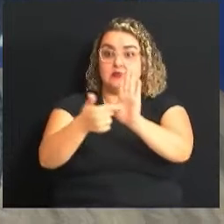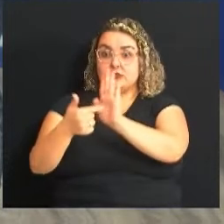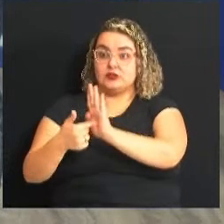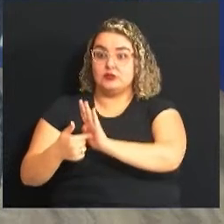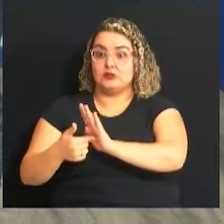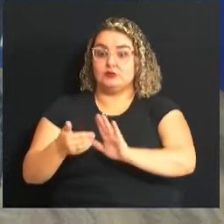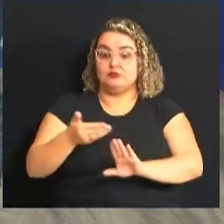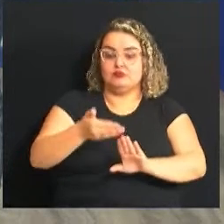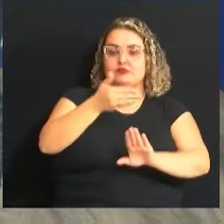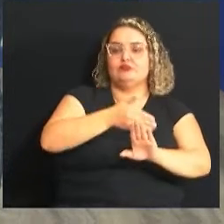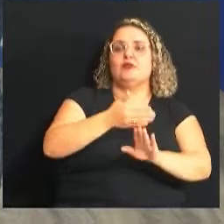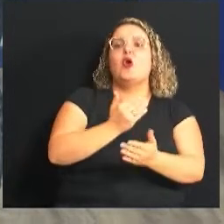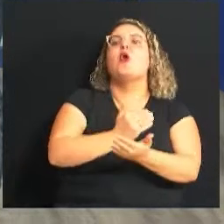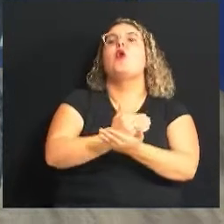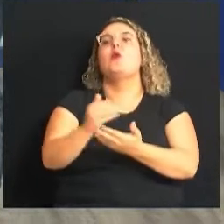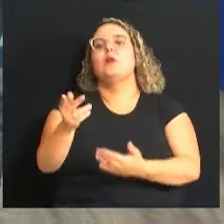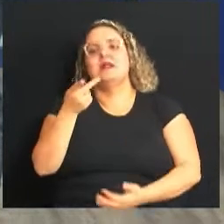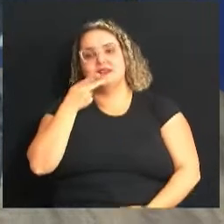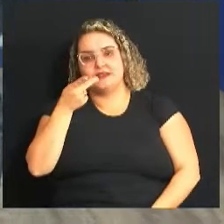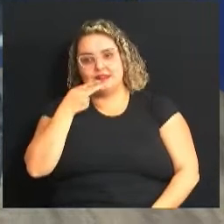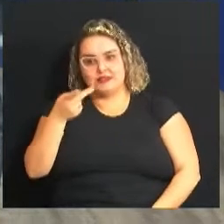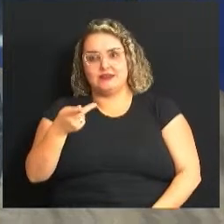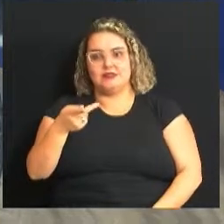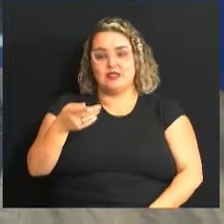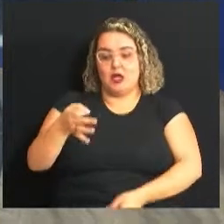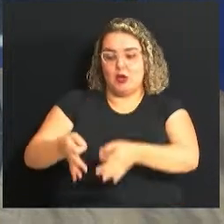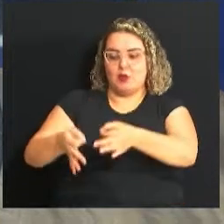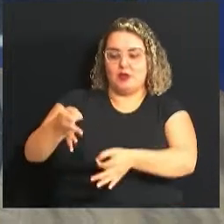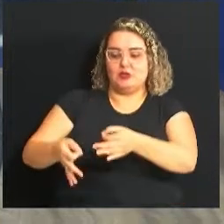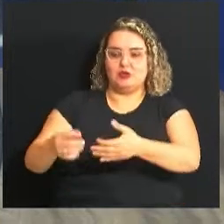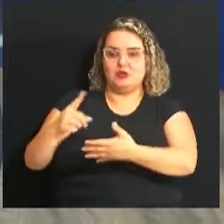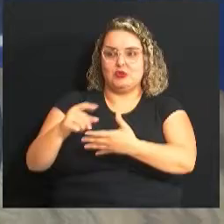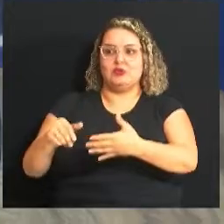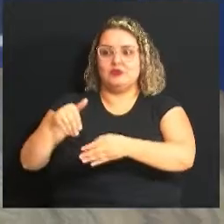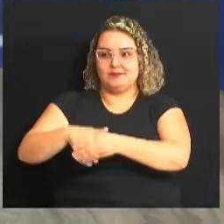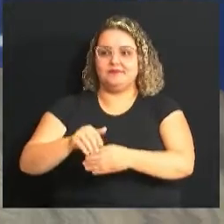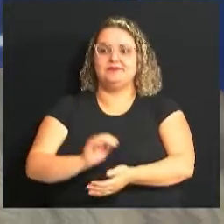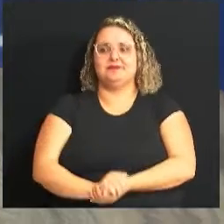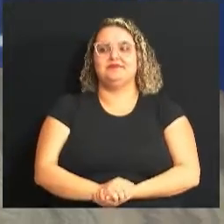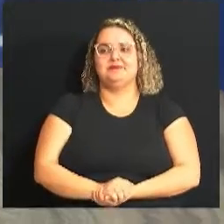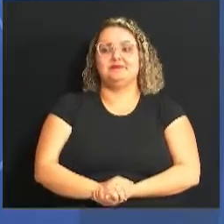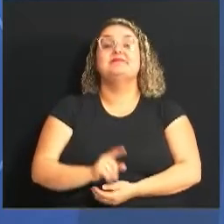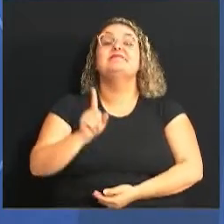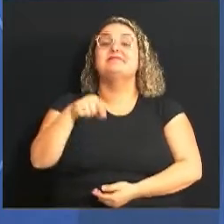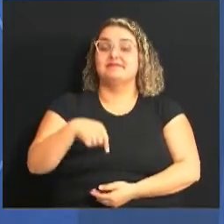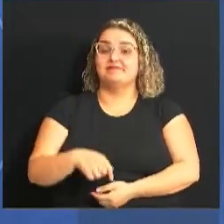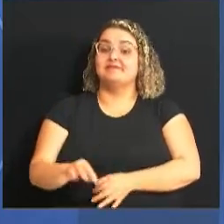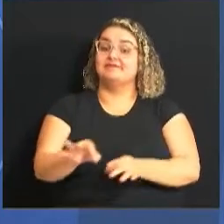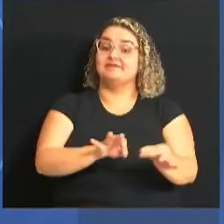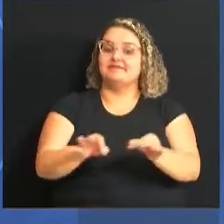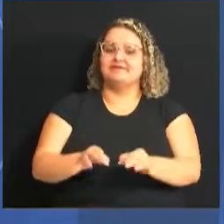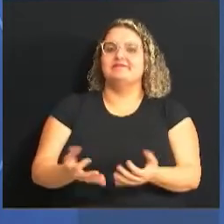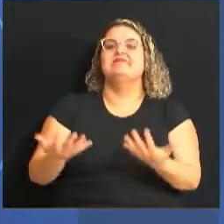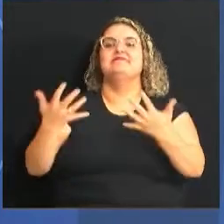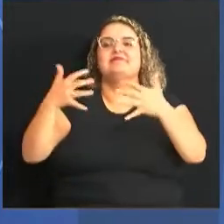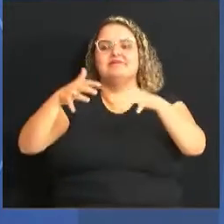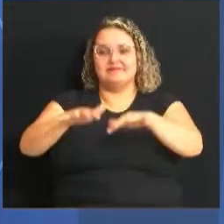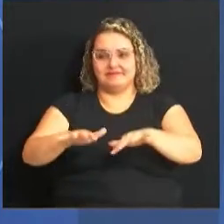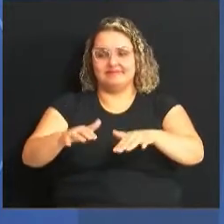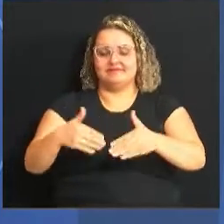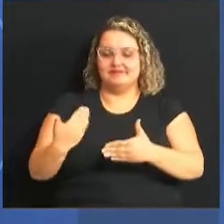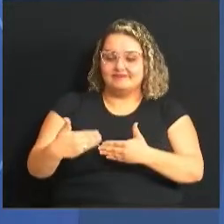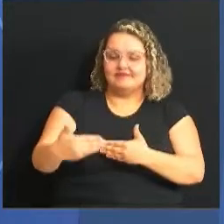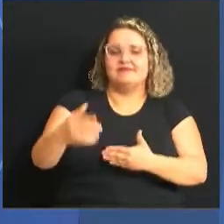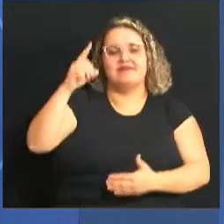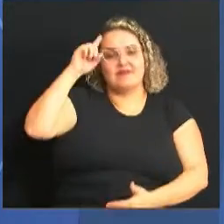bastidores e a gente começa falando sobre a Justiça Eleitoral. Isso mesmo, a gente que prepara aí uma cobertura inclusiva durante todo o dia 2